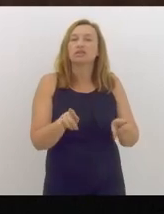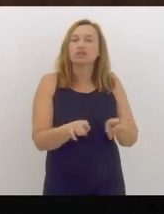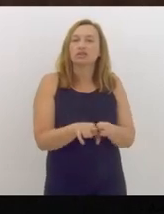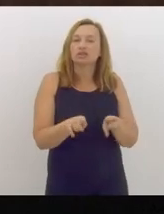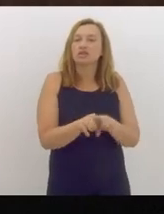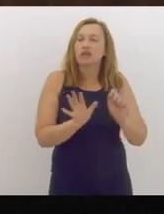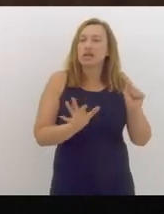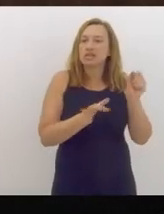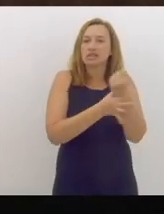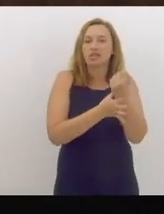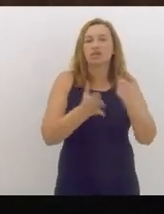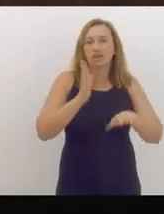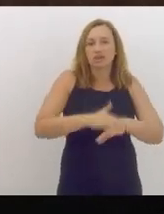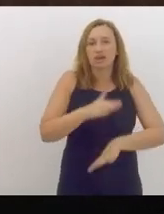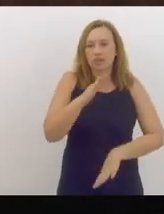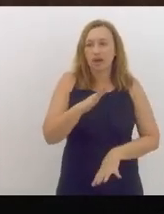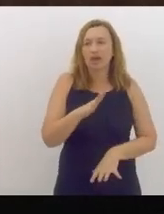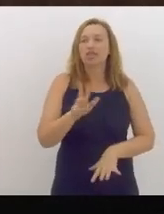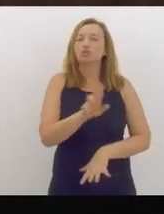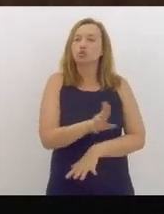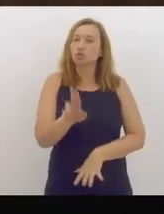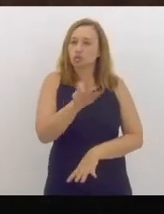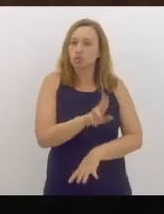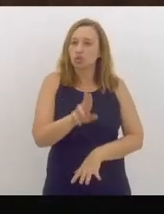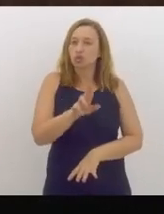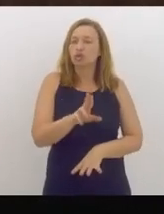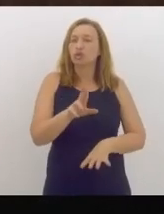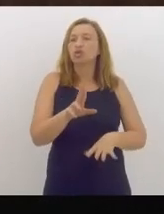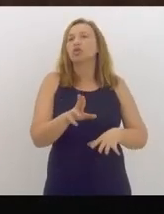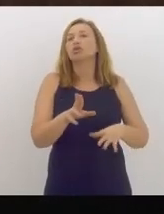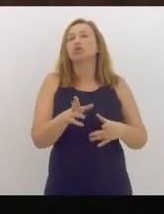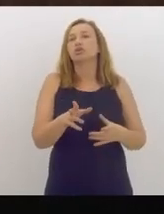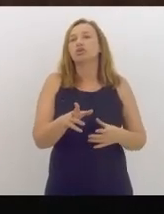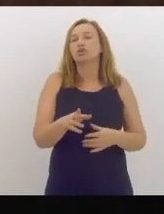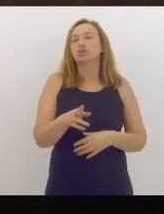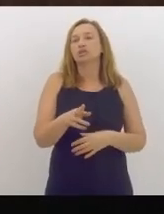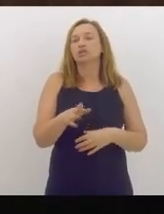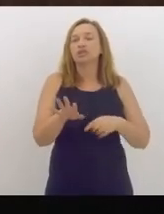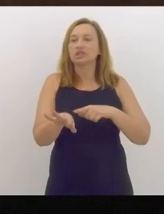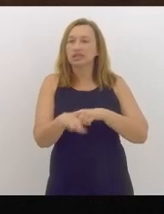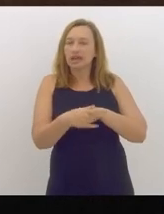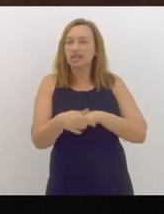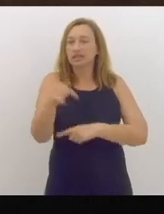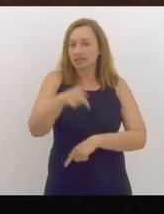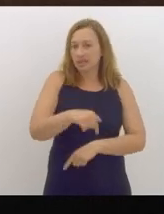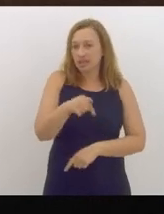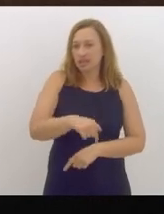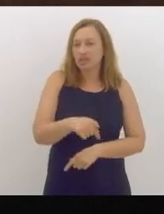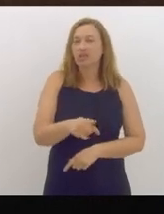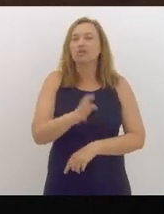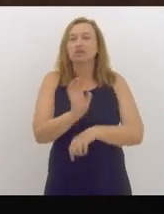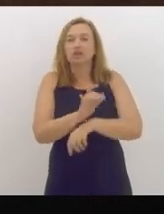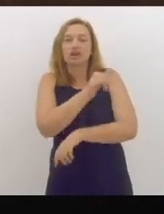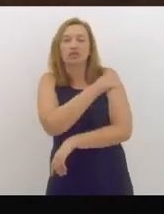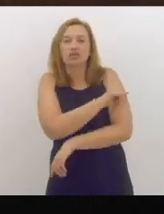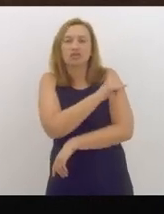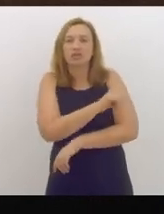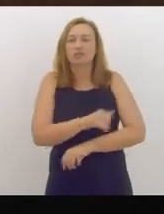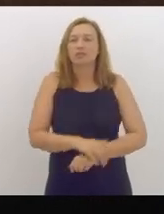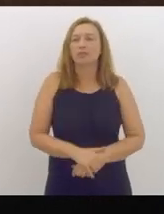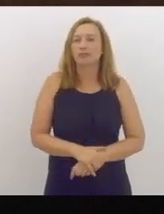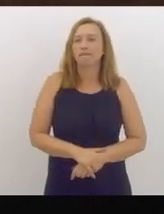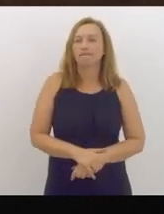mais segurança para os usuários do transporte de táxis aqui no Estado do Rio de